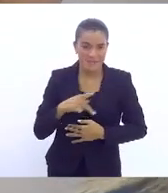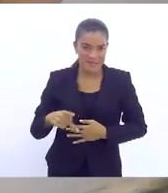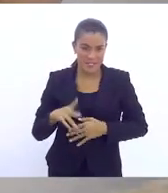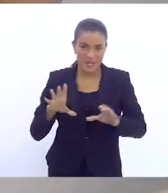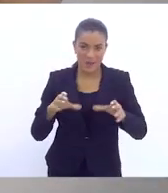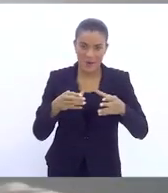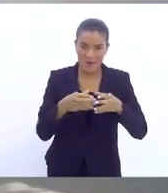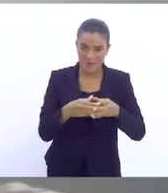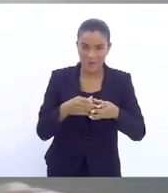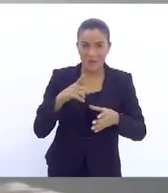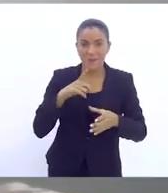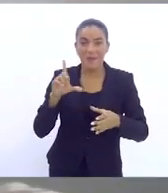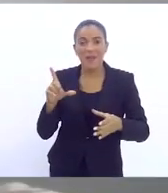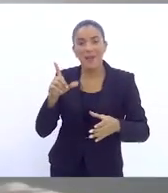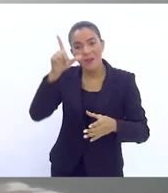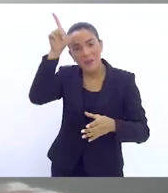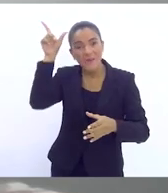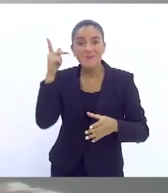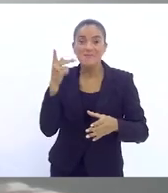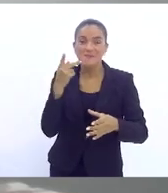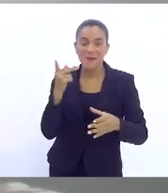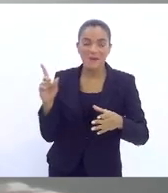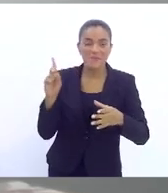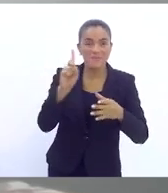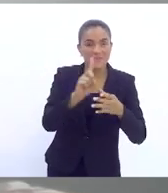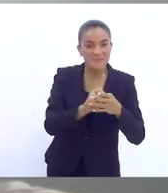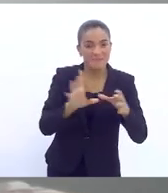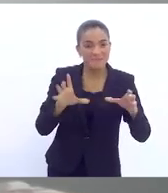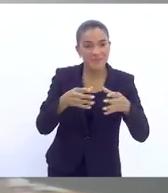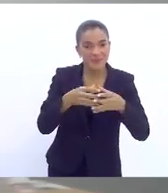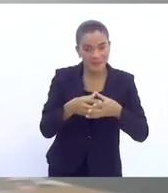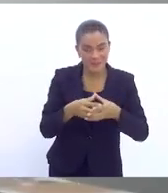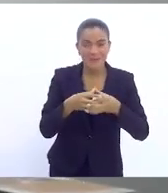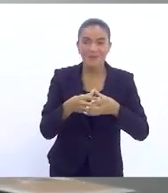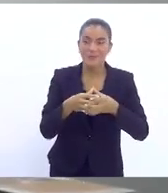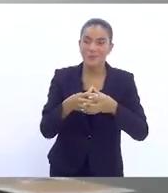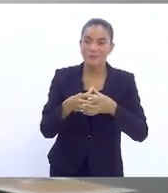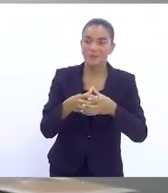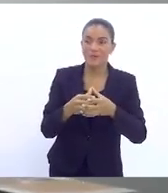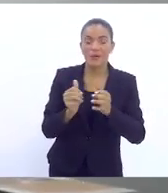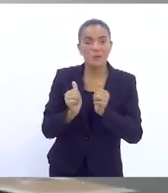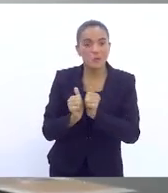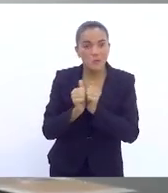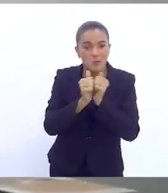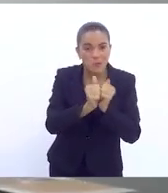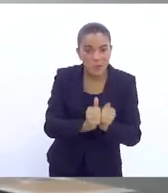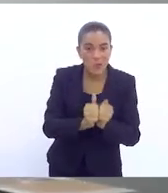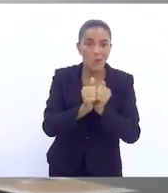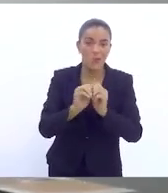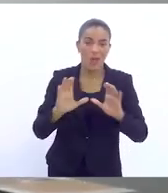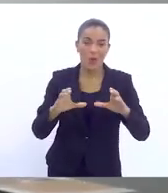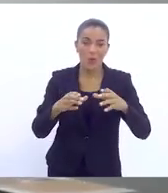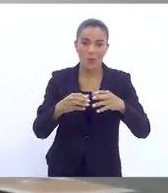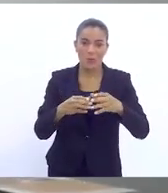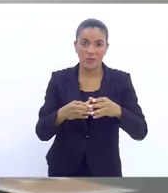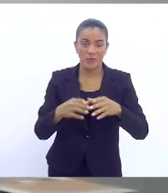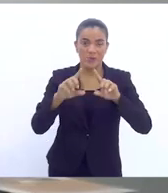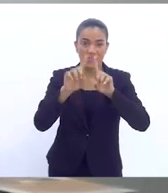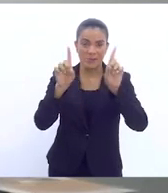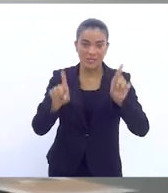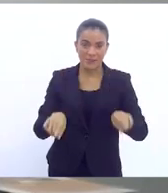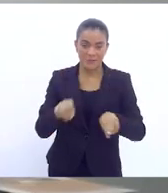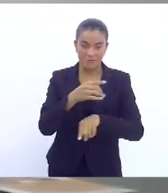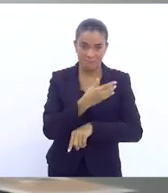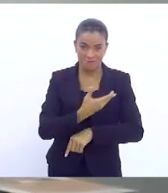servidores teu Deputado Luiz Paulo ao nosso lado conduzindo conosco a comissão de servidores públicos